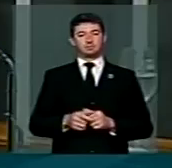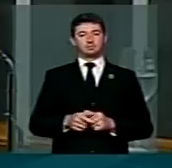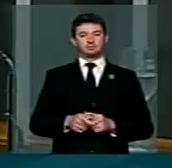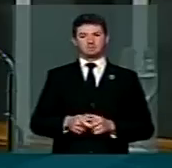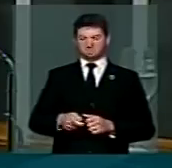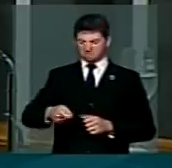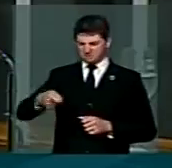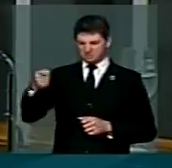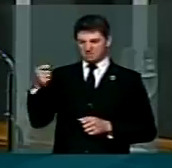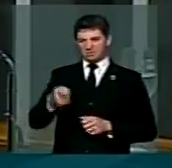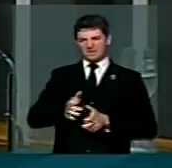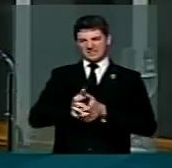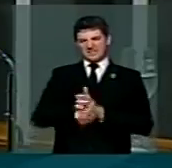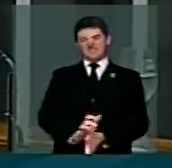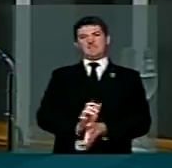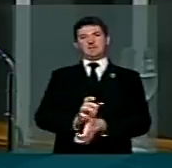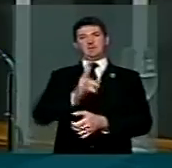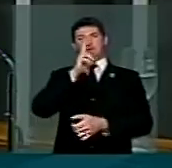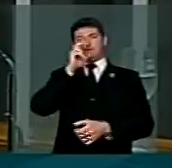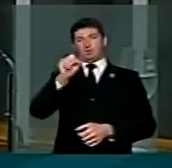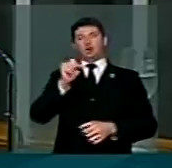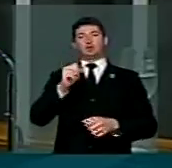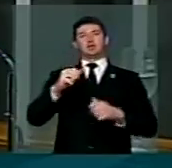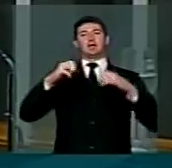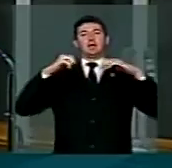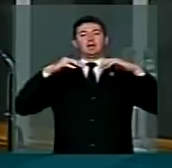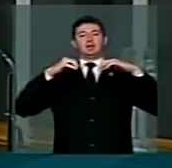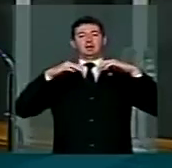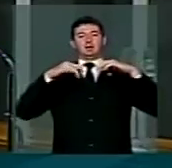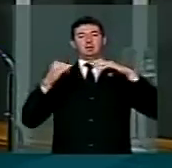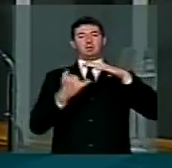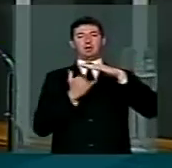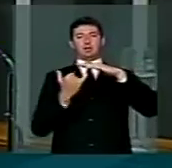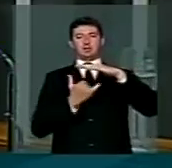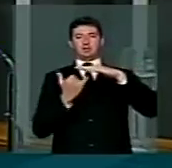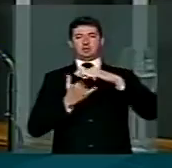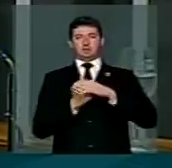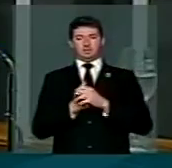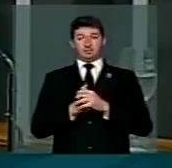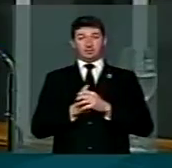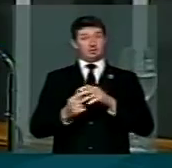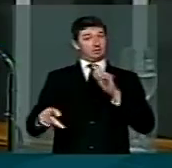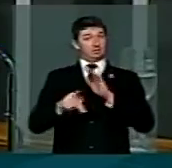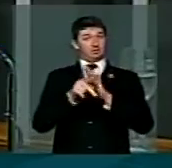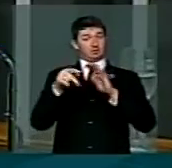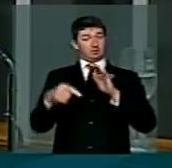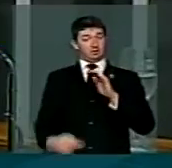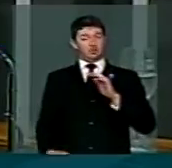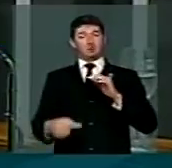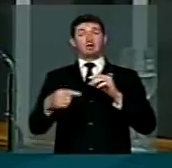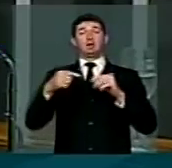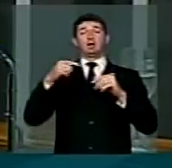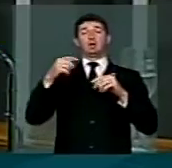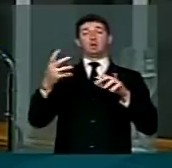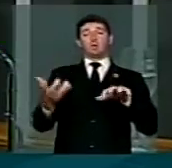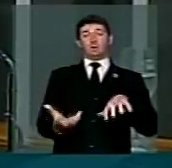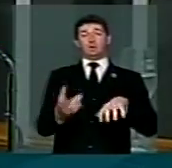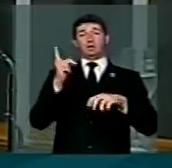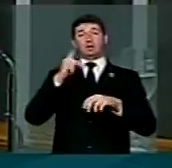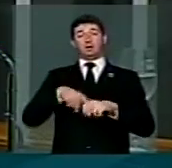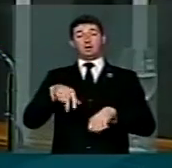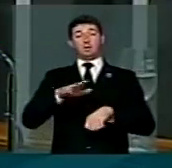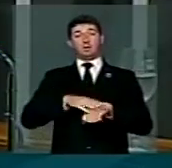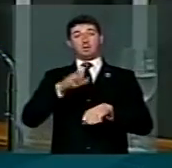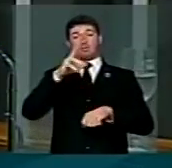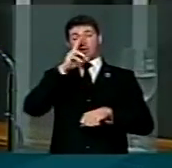força sobre as instituições democráticas, sendo o Congresso Nacional a mais